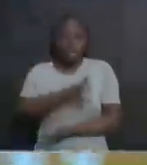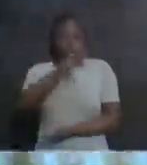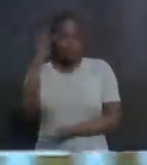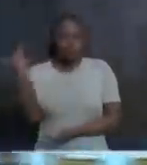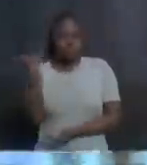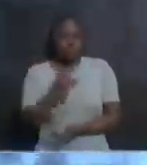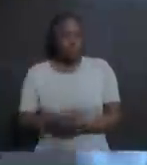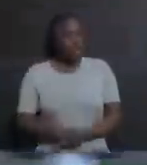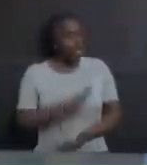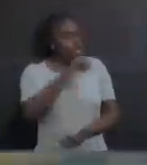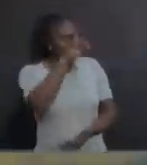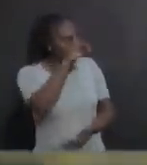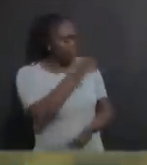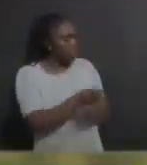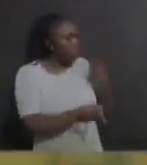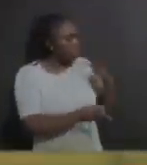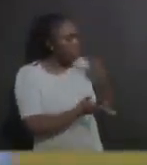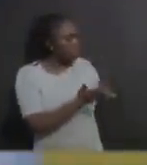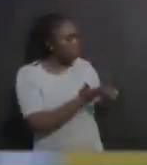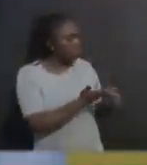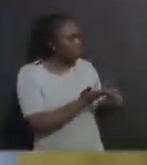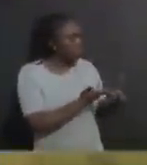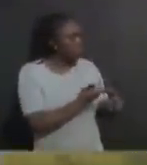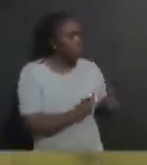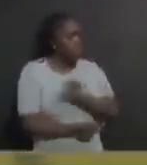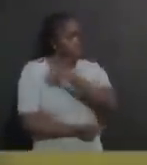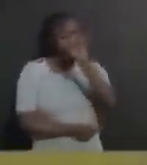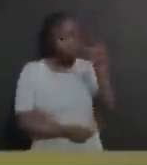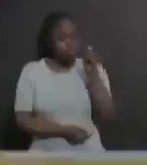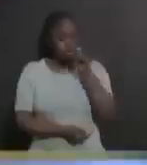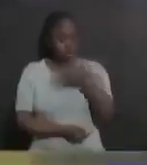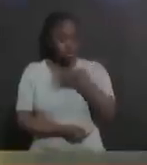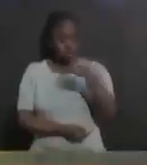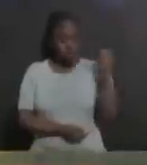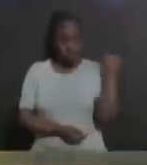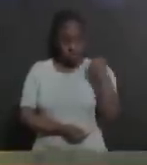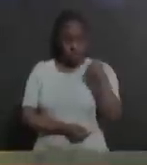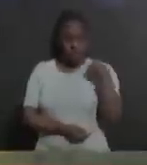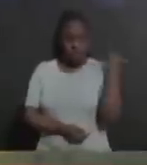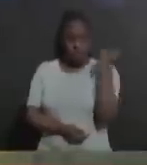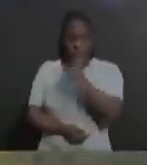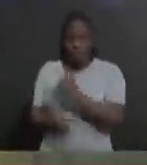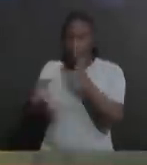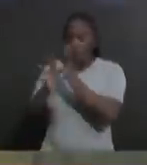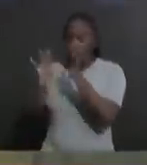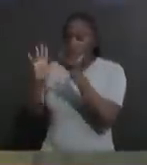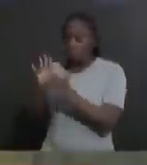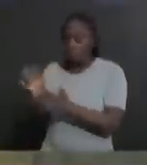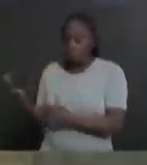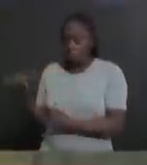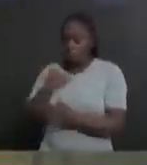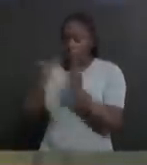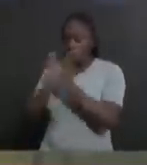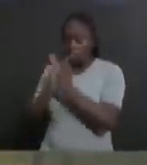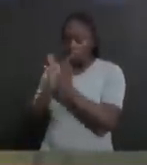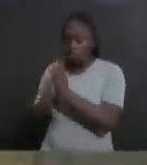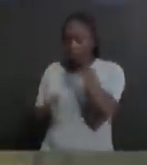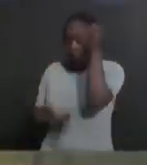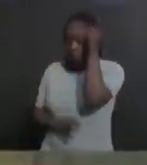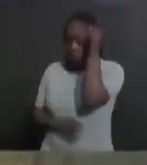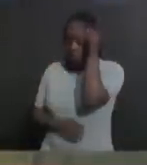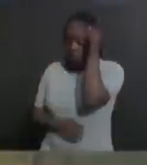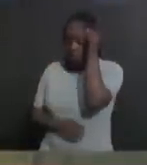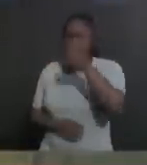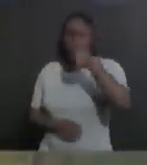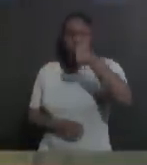Deus está mandando falar isso, isso, isso. Um dia eu virei para a Emily e falei assim: Jesus me falou hoje na oração que o capeta vai te esperar na... Era o primeiro dia de aula